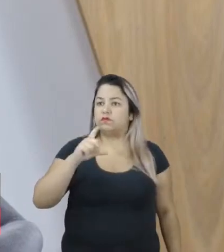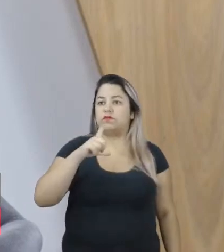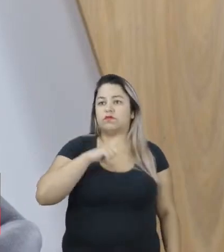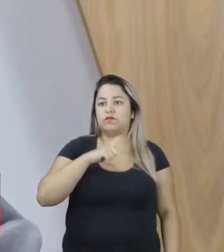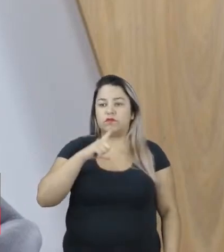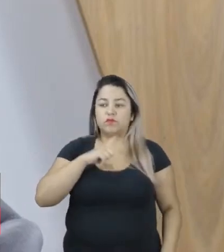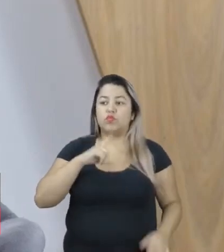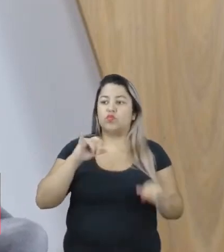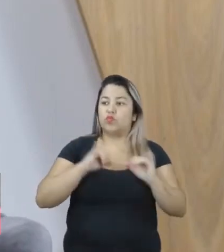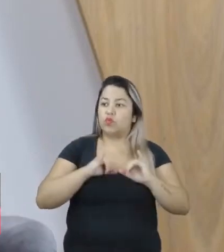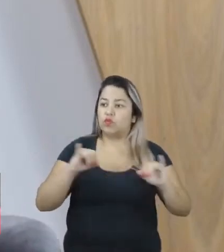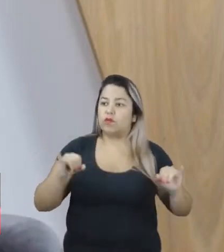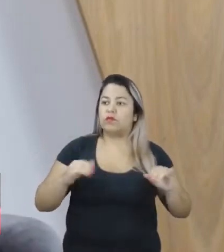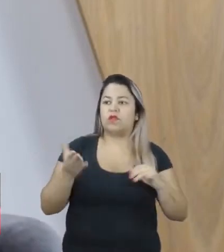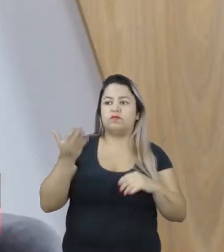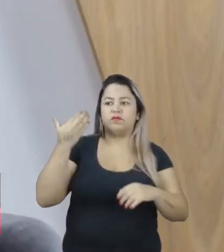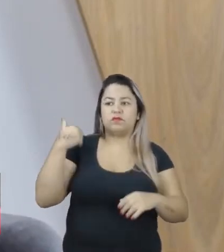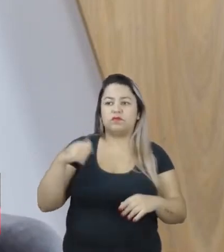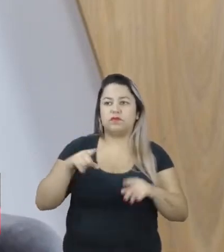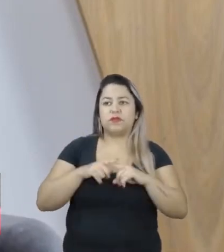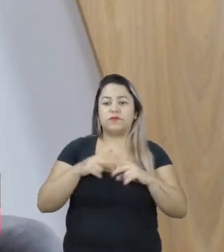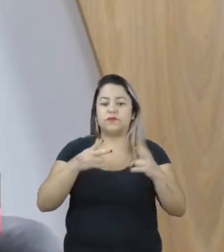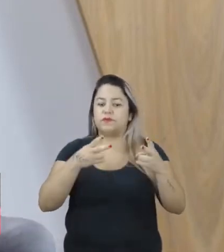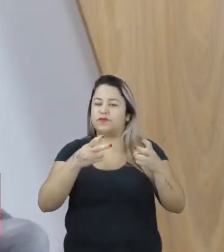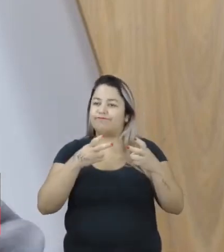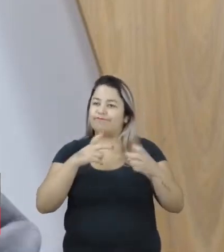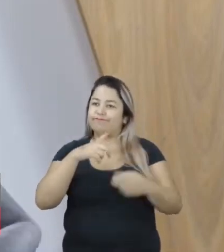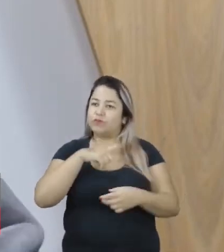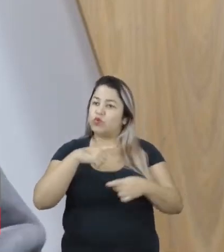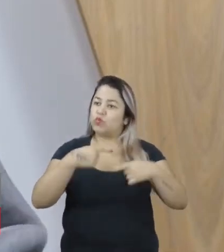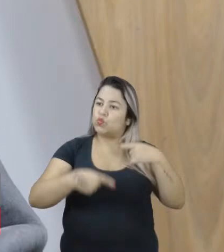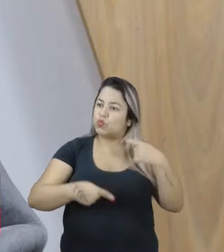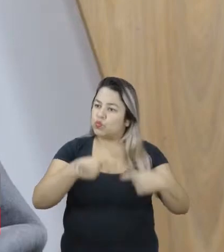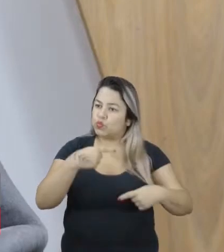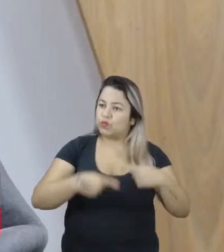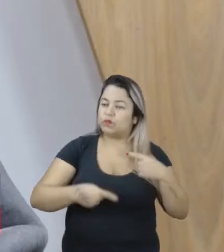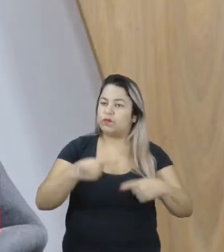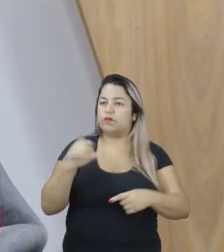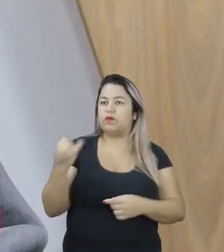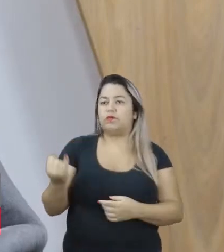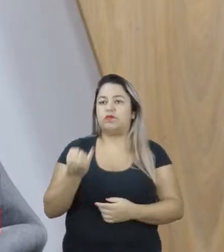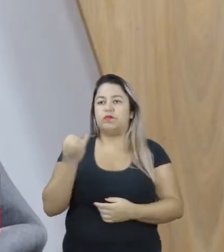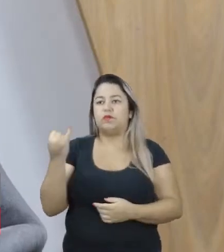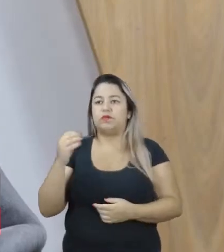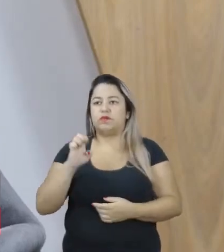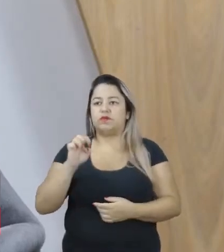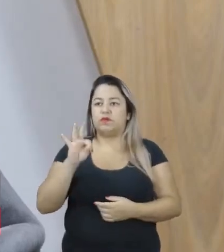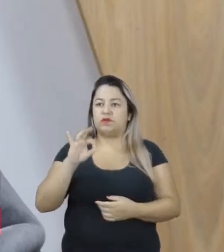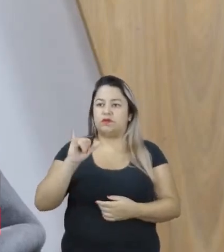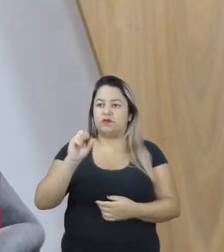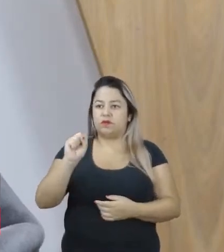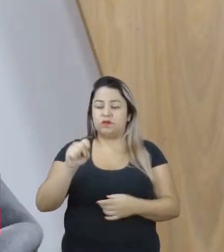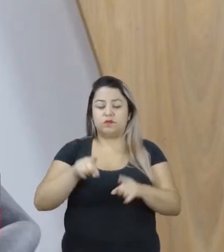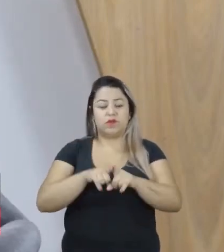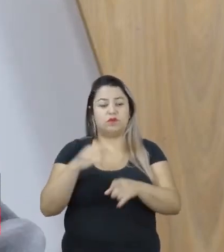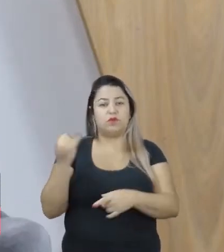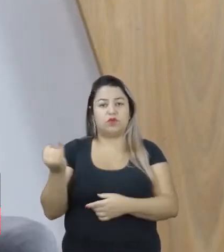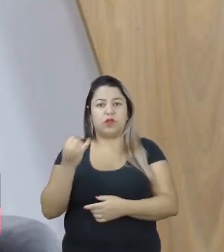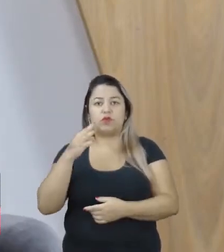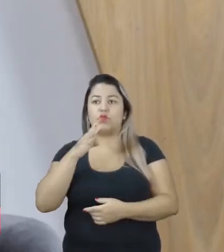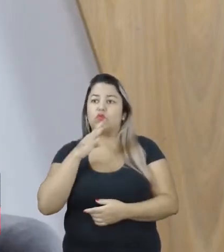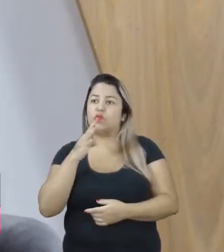tempo atrás, e mesmo assim a gente percebeu que ali tinha uma questão política, né? E qual a importância das estatais? Eu acho que isso era muito importante todo mundo